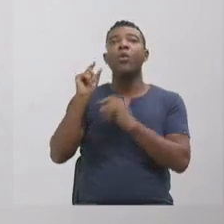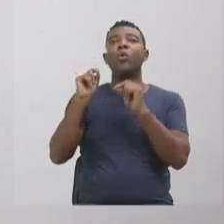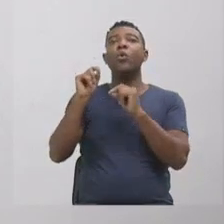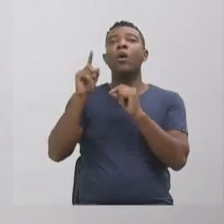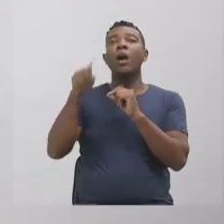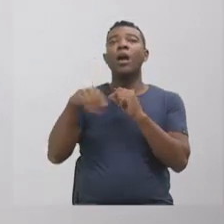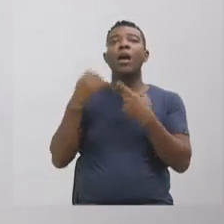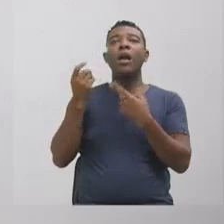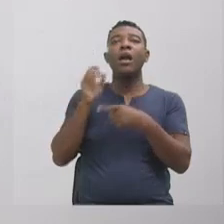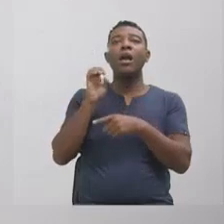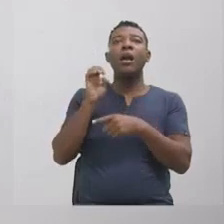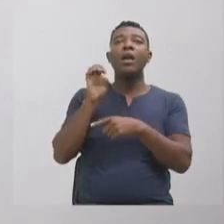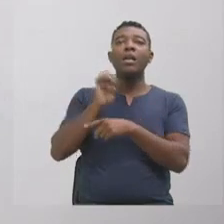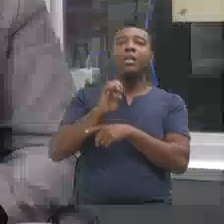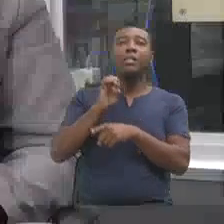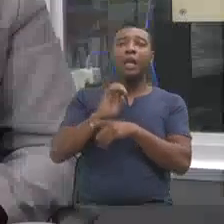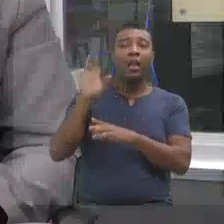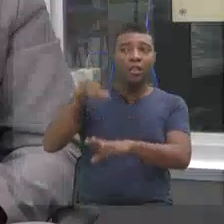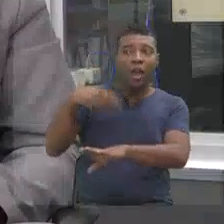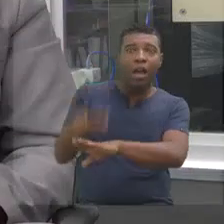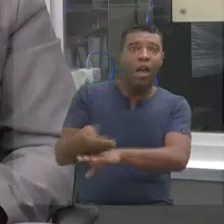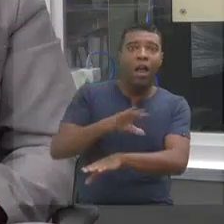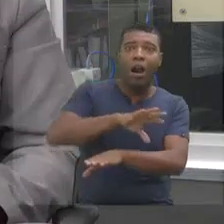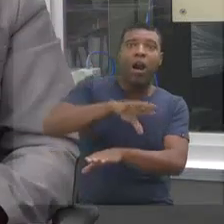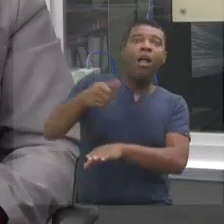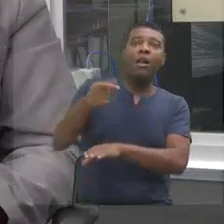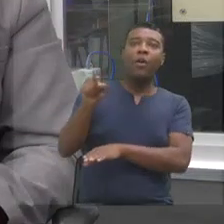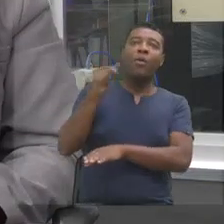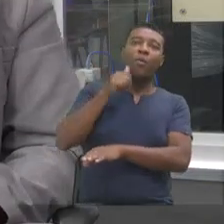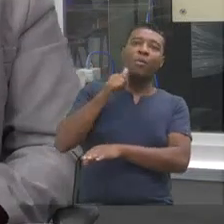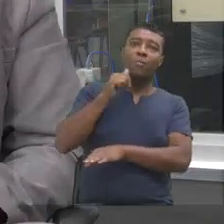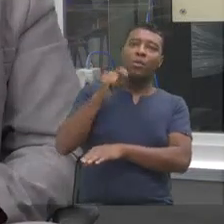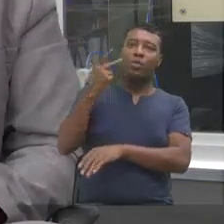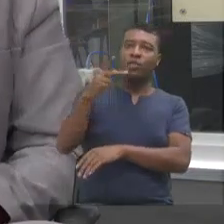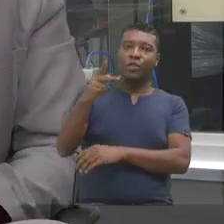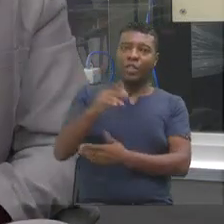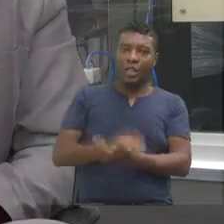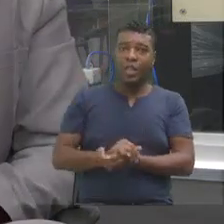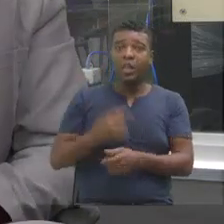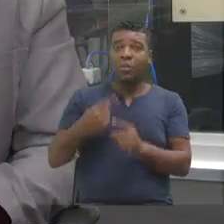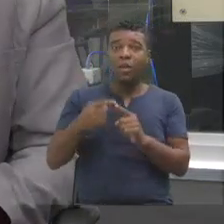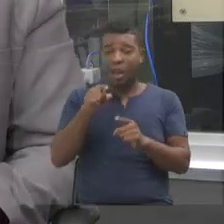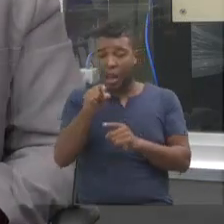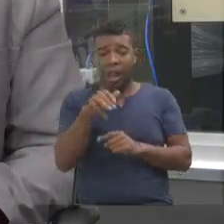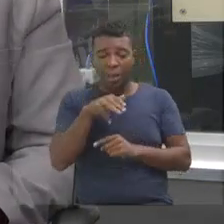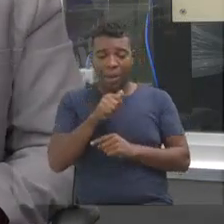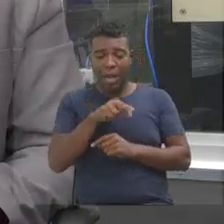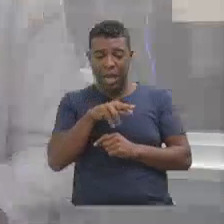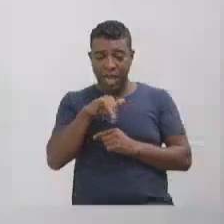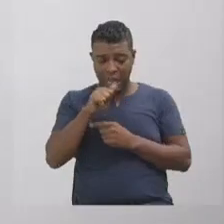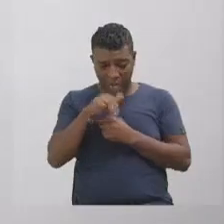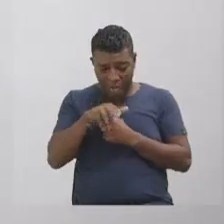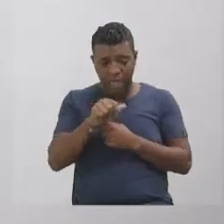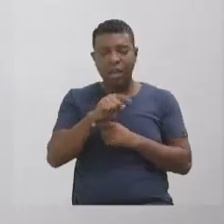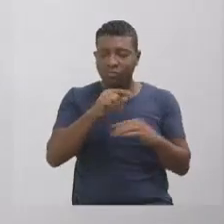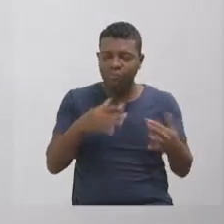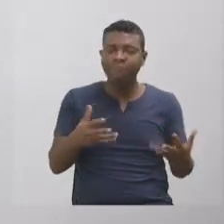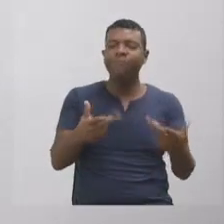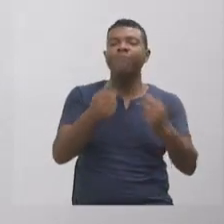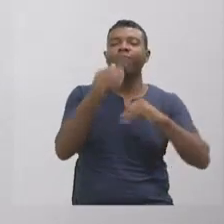que o estado ainda não roubou ela de vocês porque ela é competente e pode ter certeza que